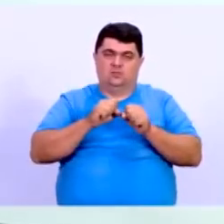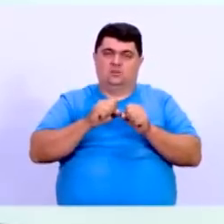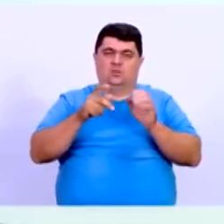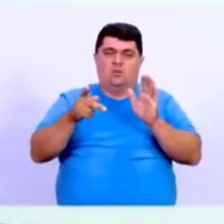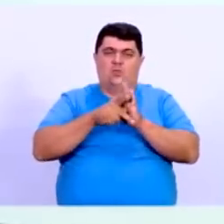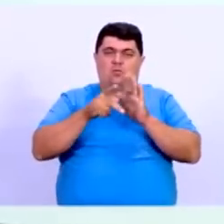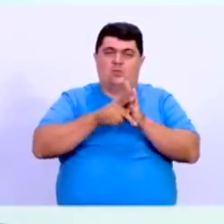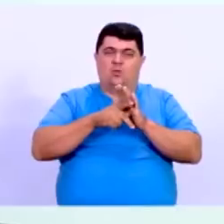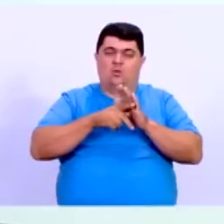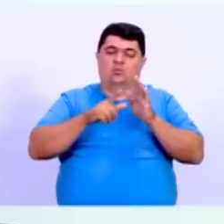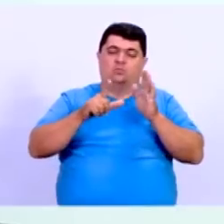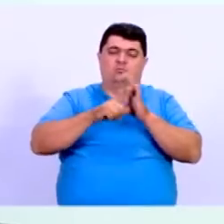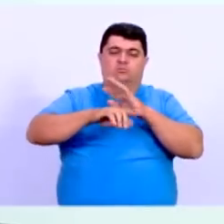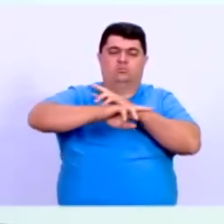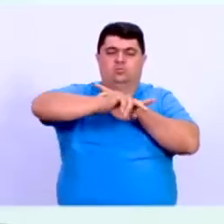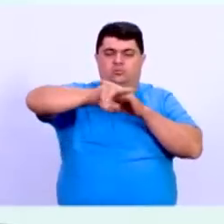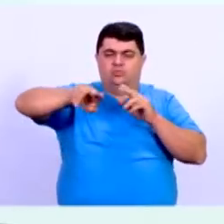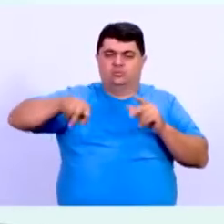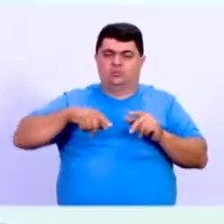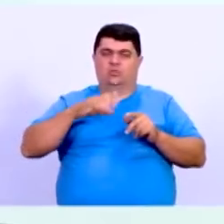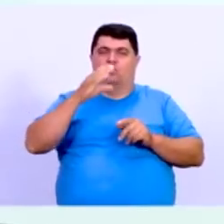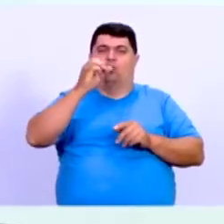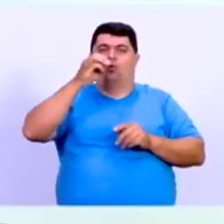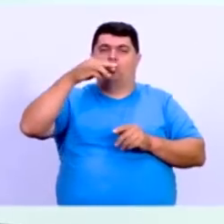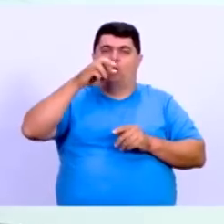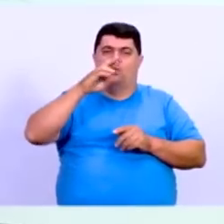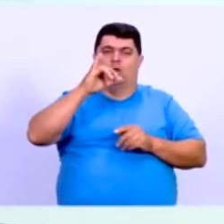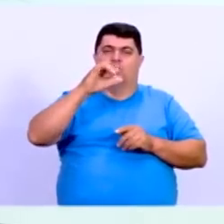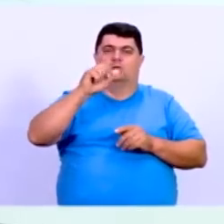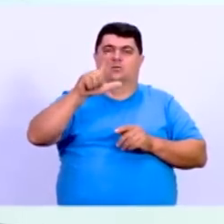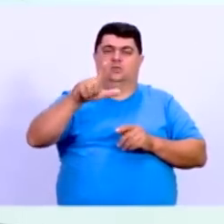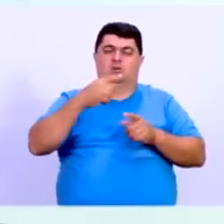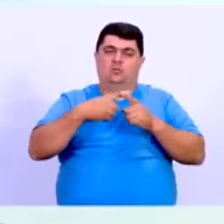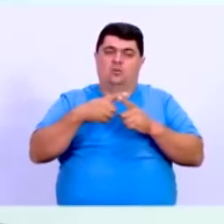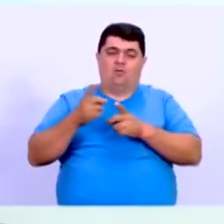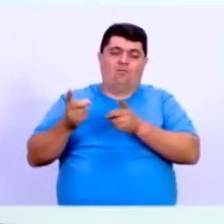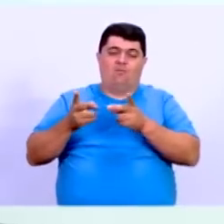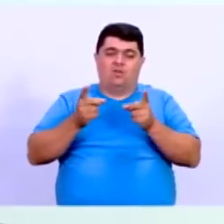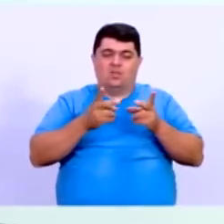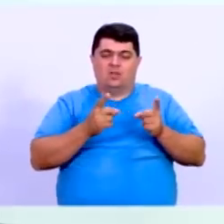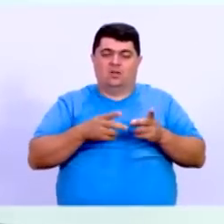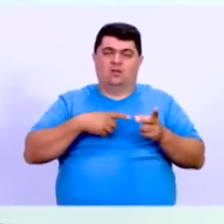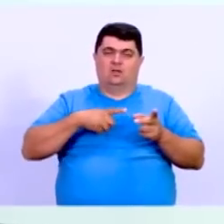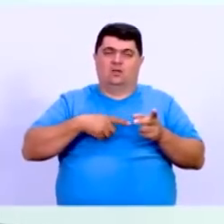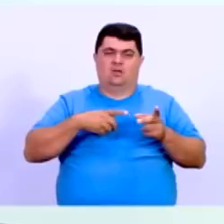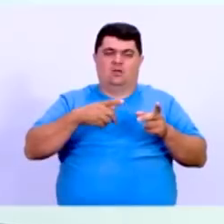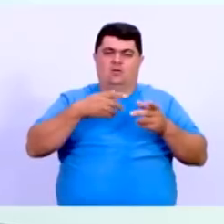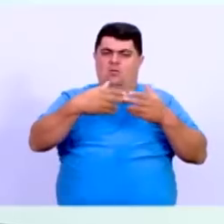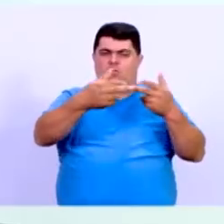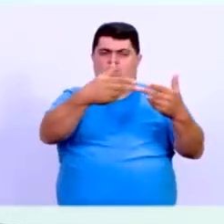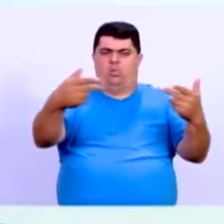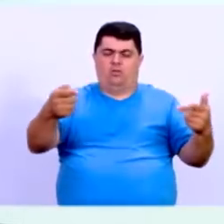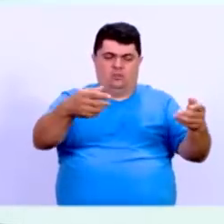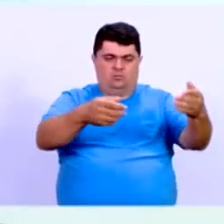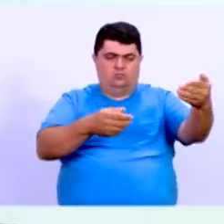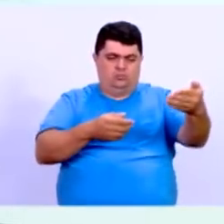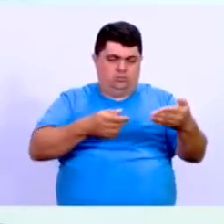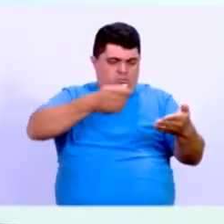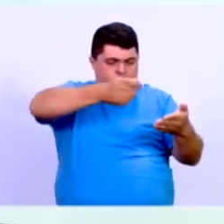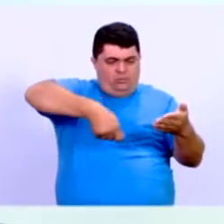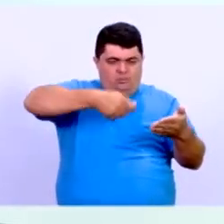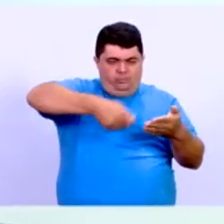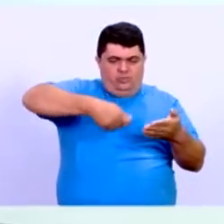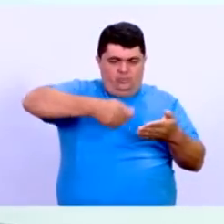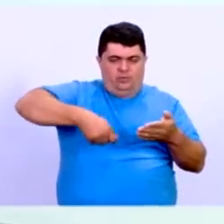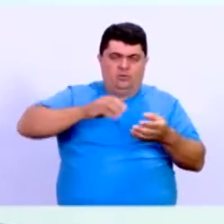né? Que é o sistema que as empresas geralmente trabalham para poder vender os produtos, né? Você passa o produto ali naquele leitor de código de barra, já tem um banco